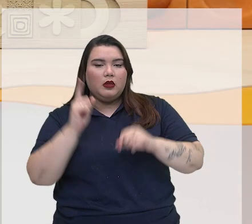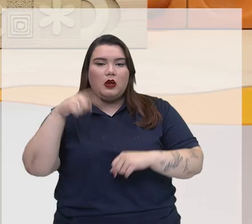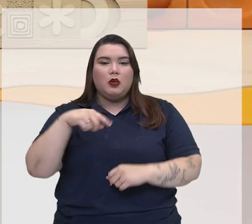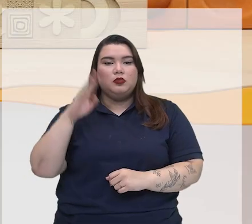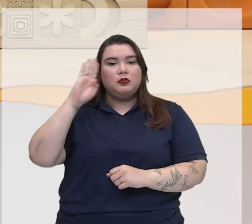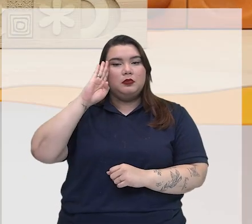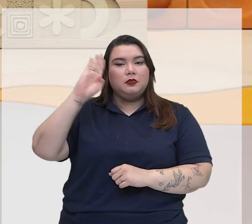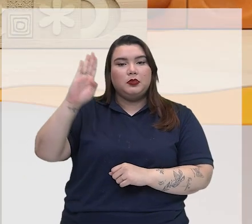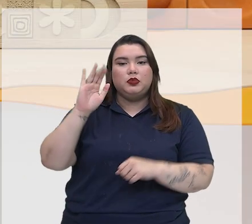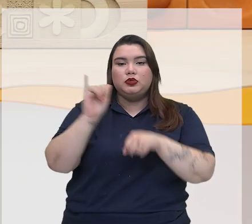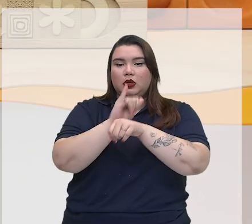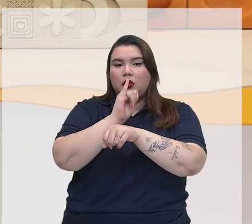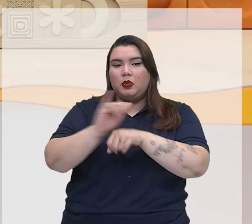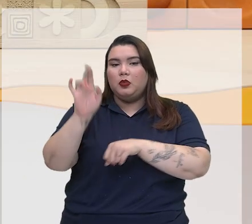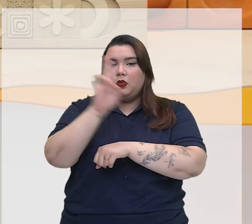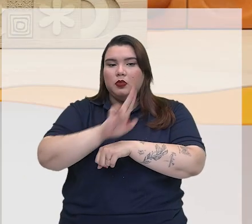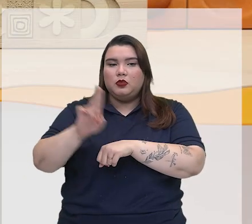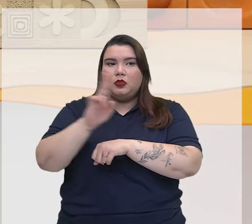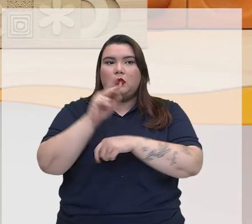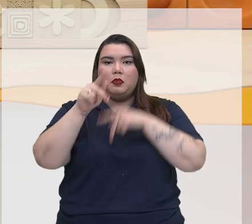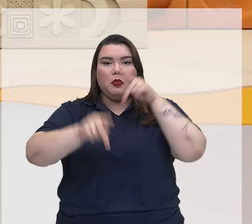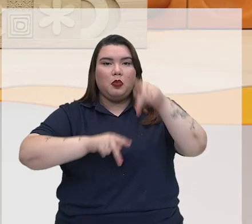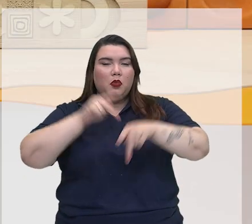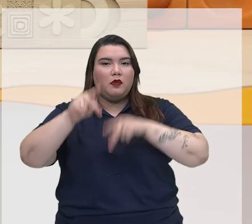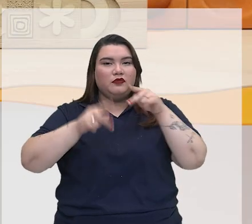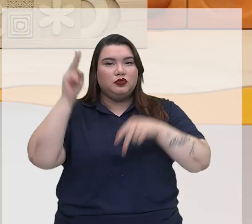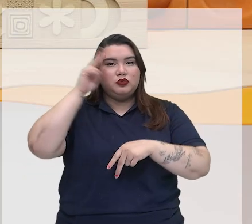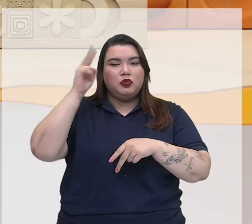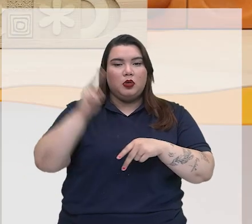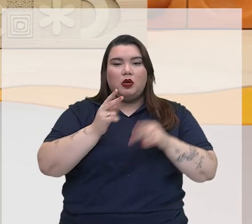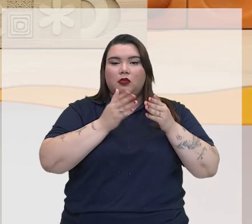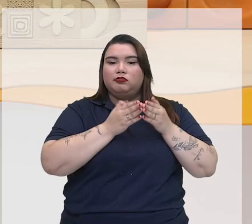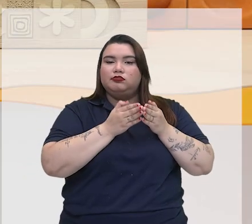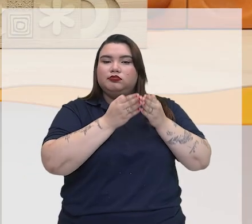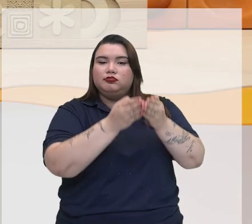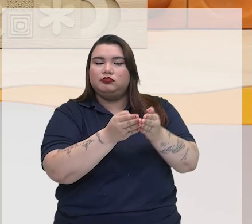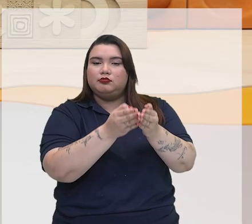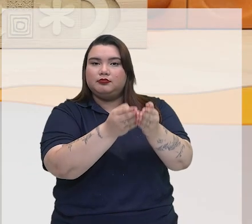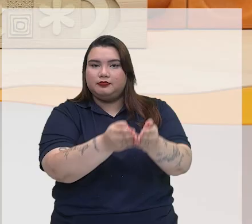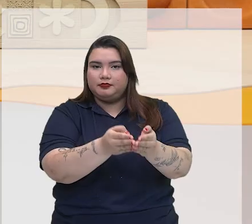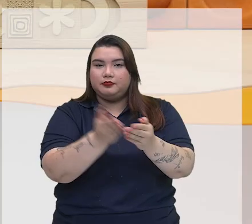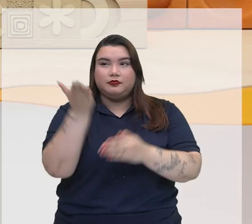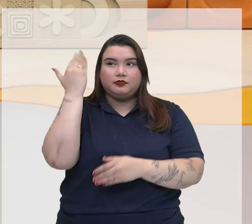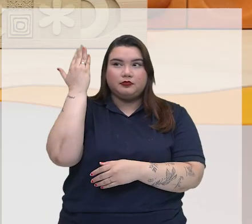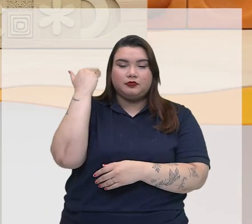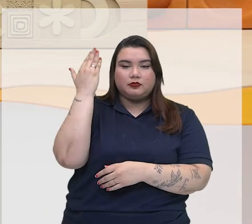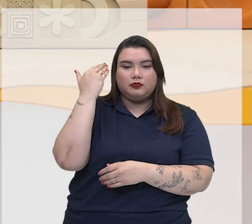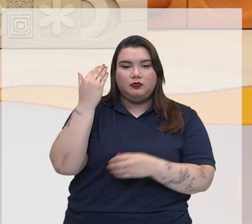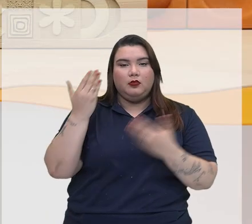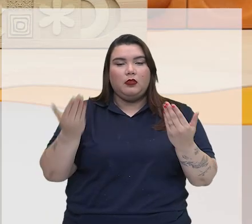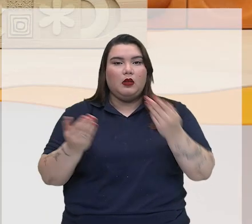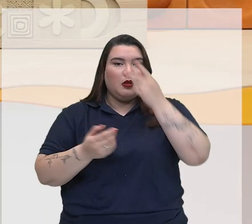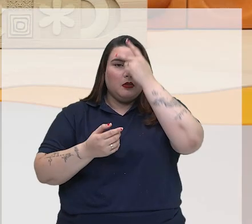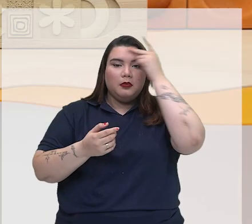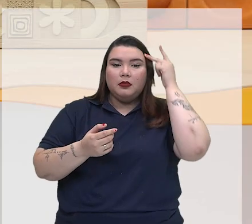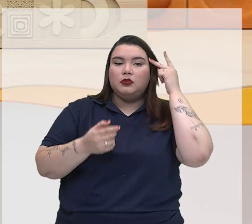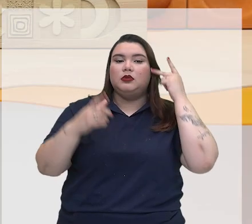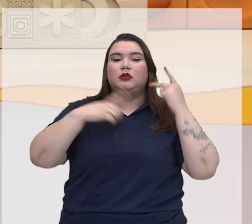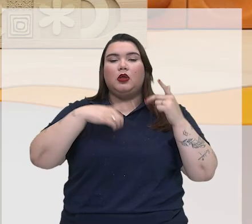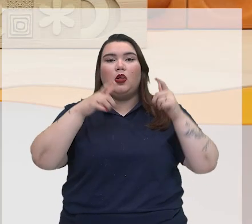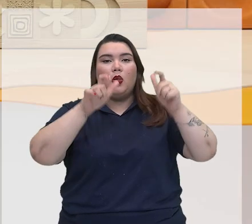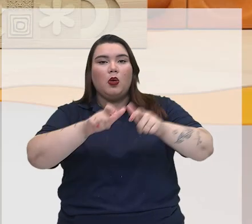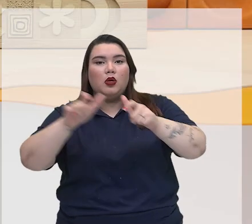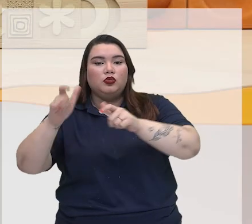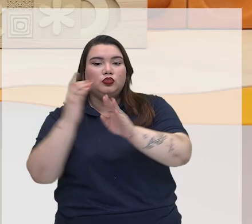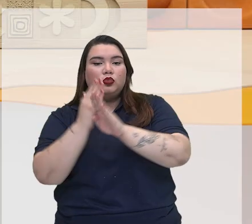dos principais métodos utilizados pelos viajantes lá no passado. As pessoas elas se